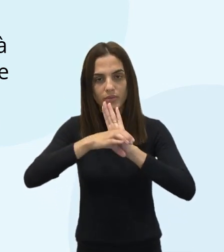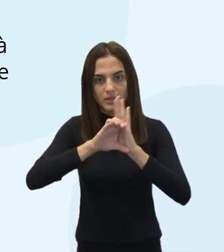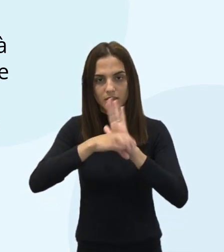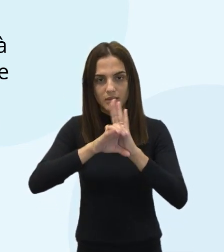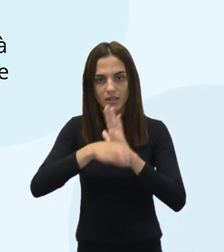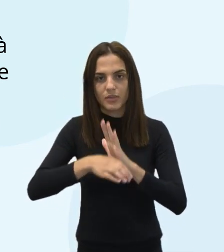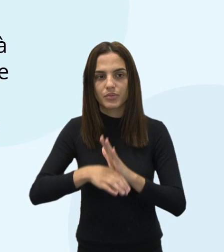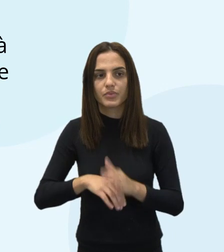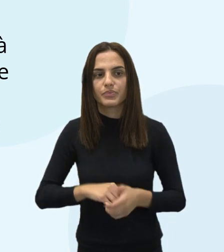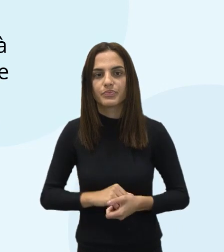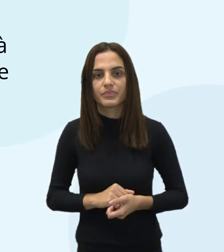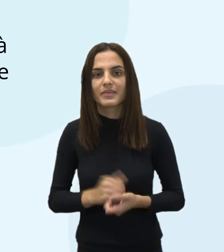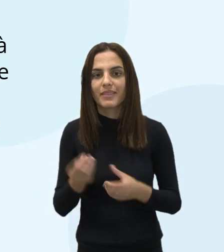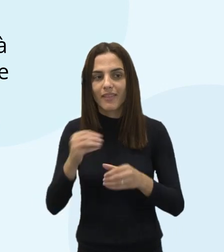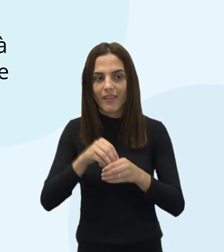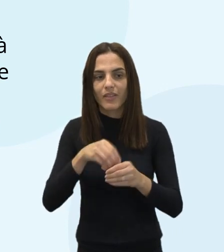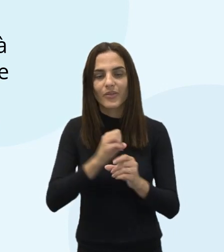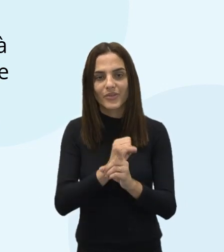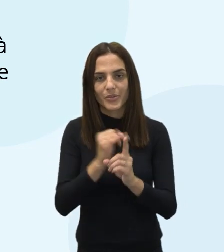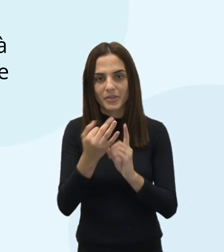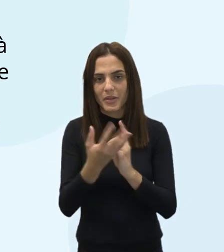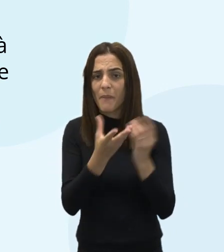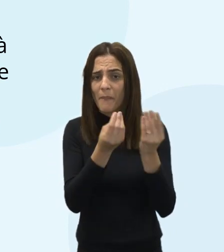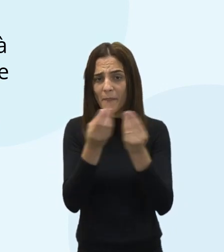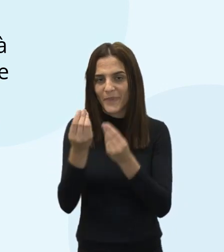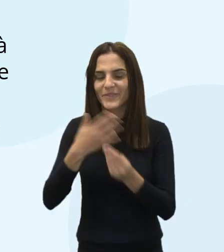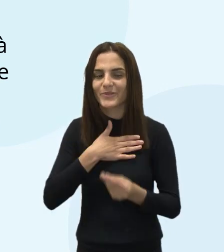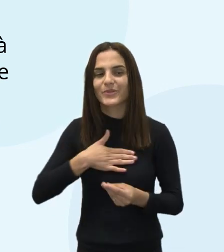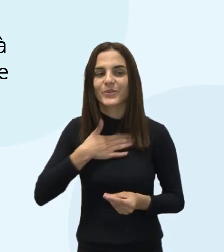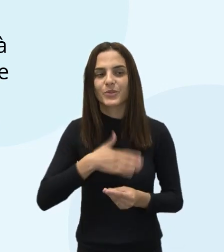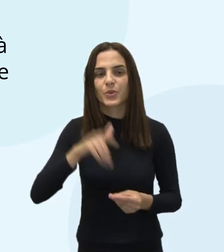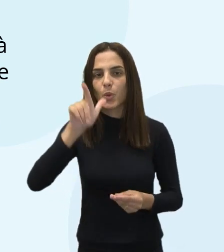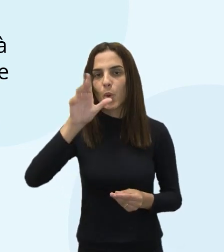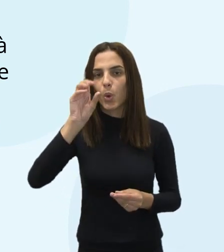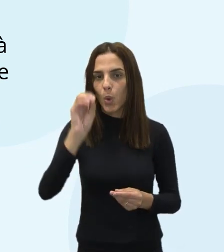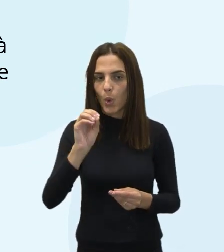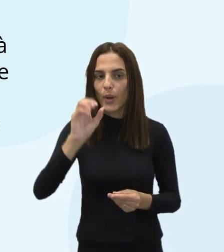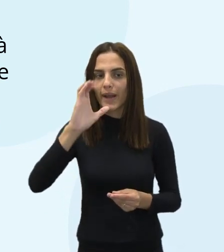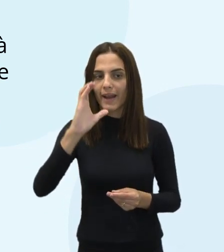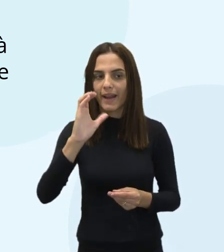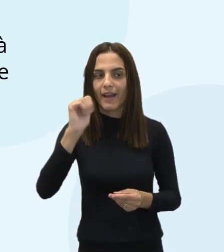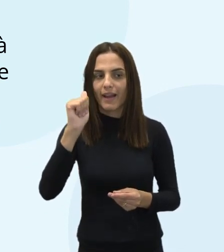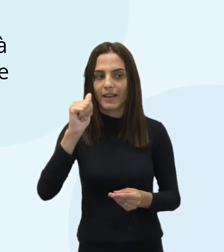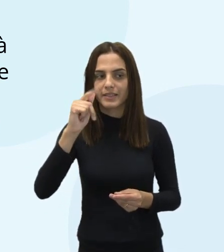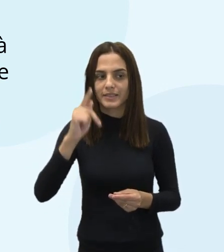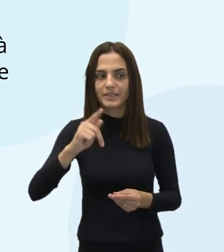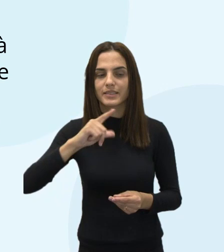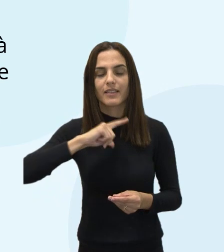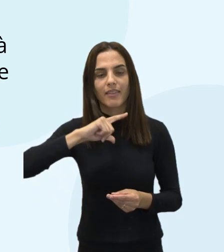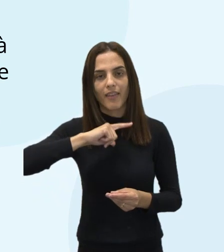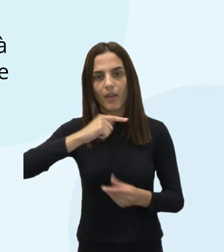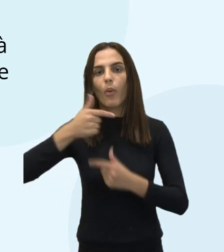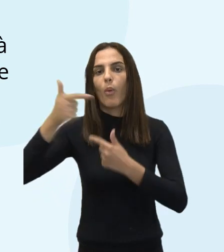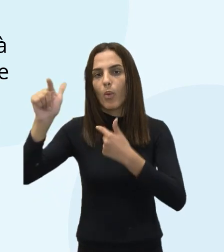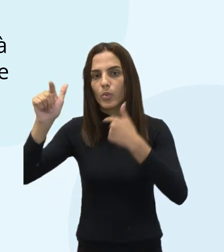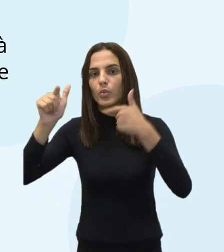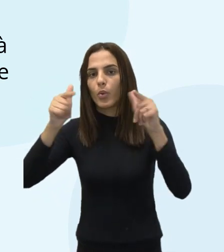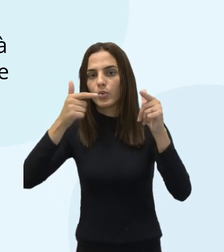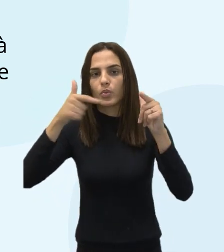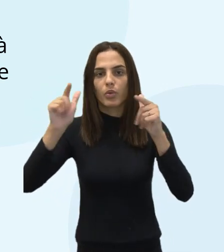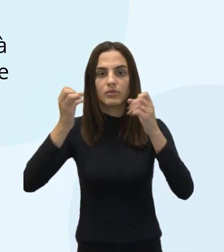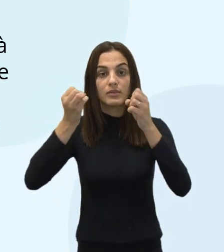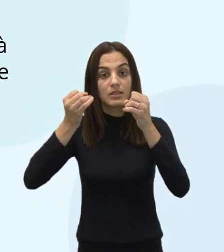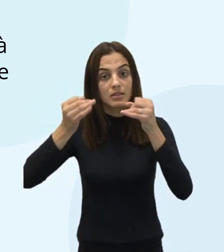na sociologia. Aí muitos gostam do Lukács, mas não é o único autor, tem outros também que vai estar explicando